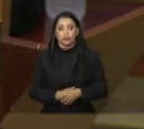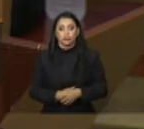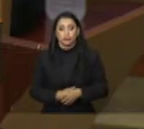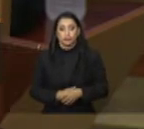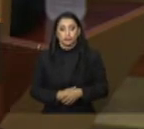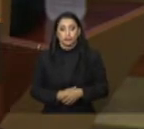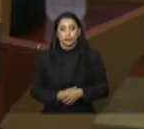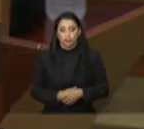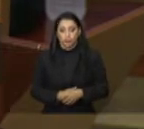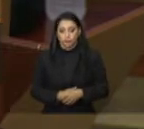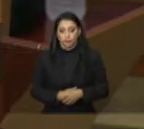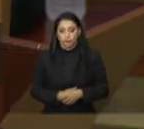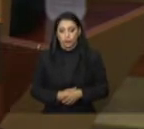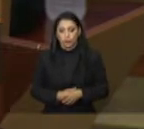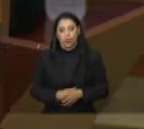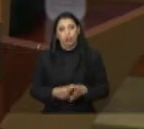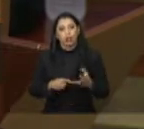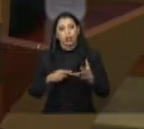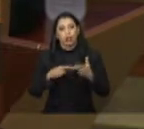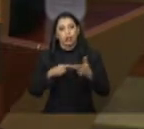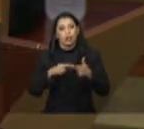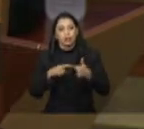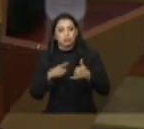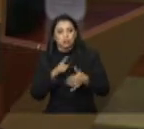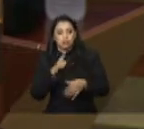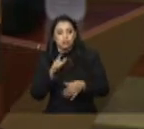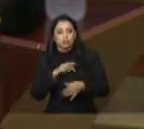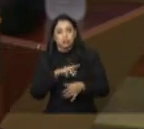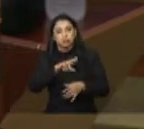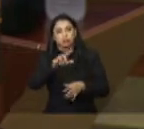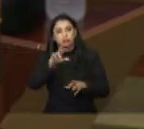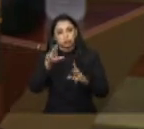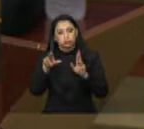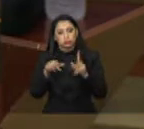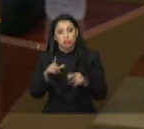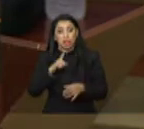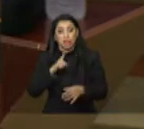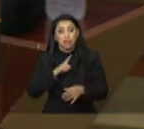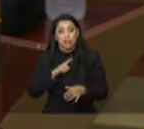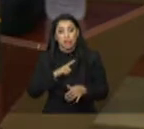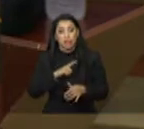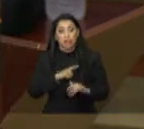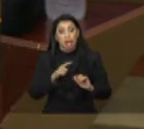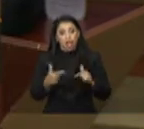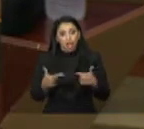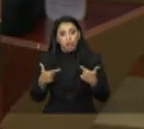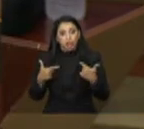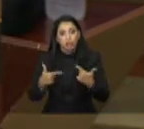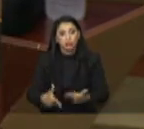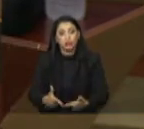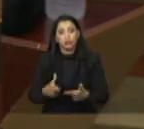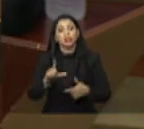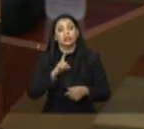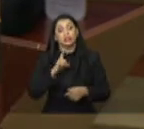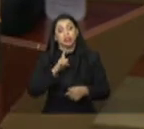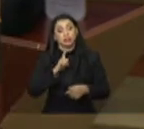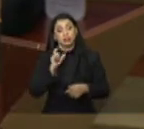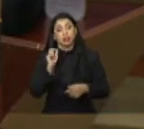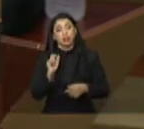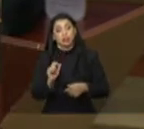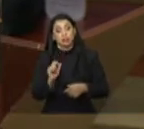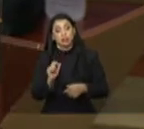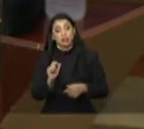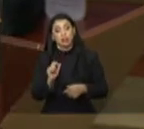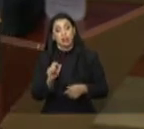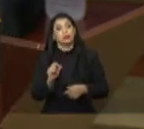que haja em muitos casos consórcios e atividades que levem a essa